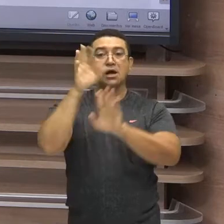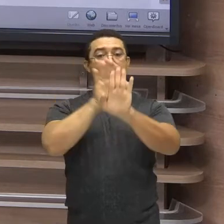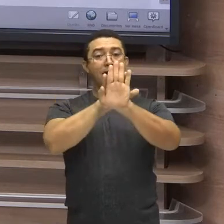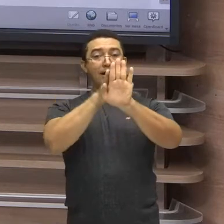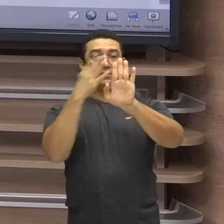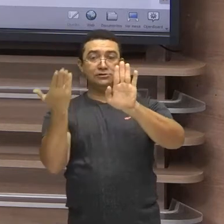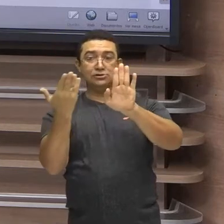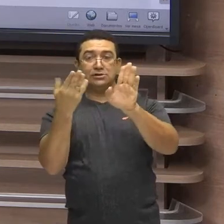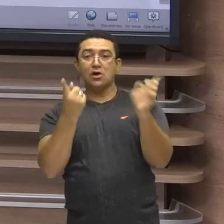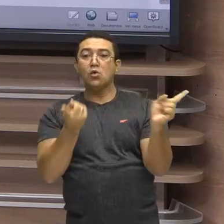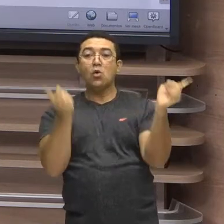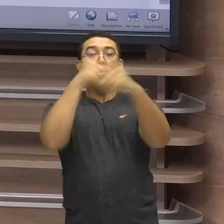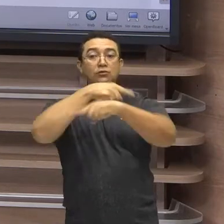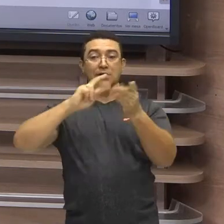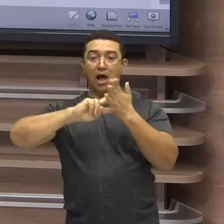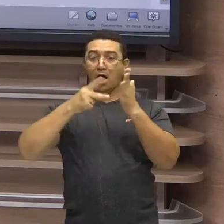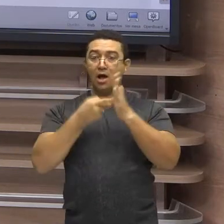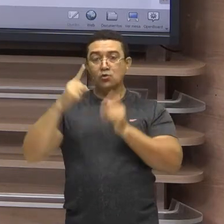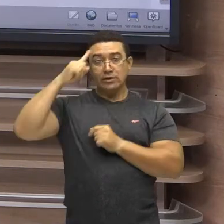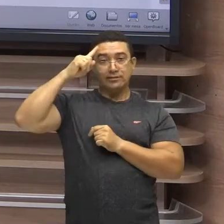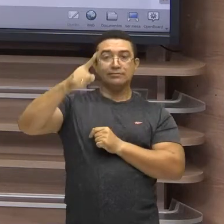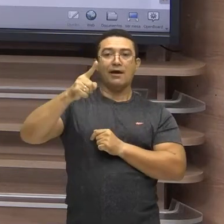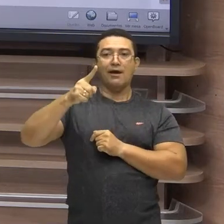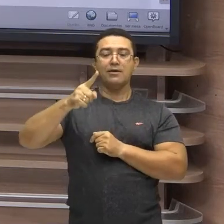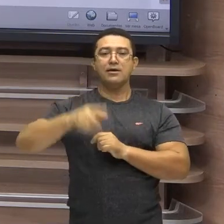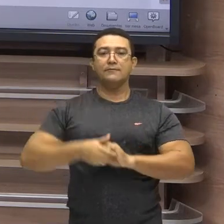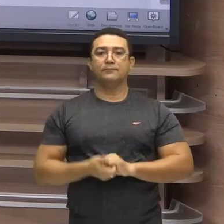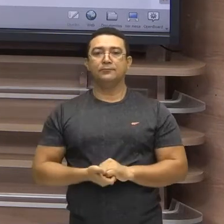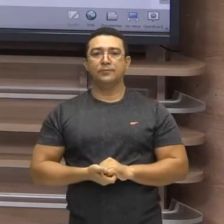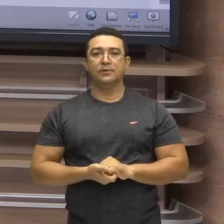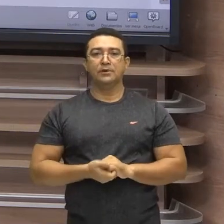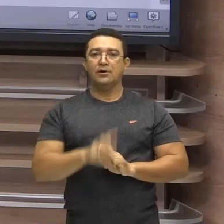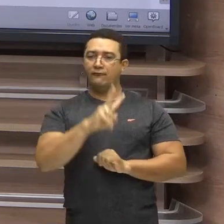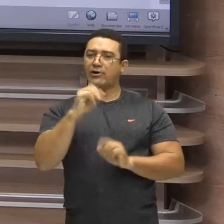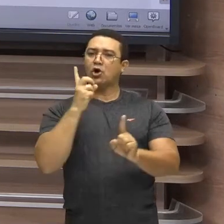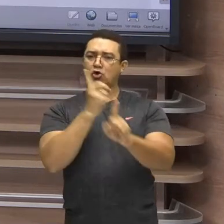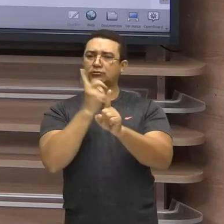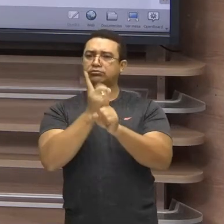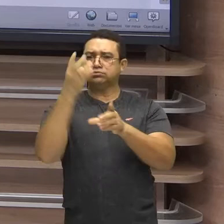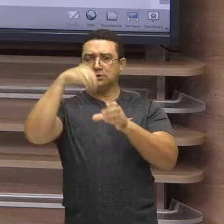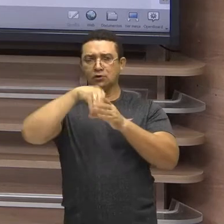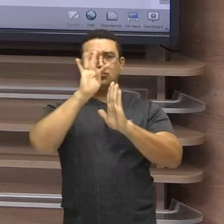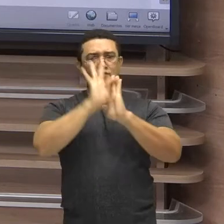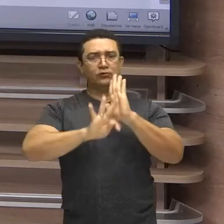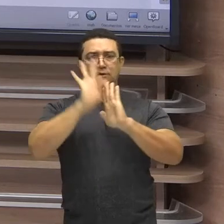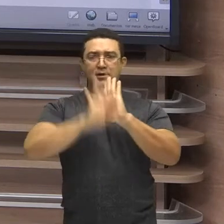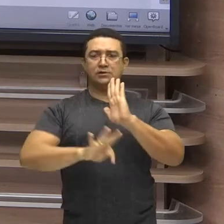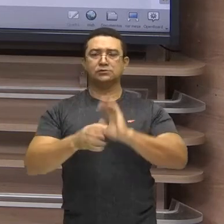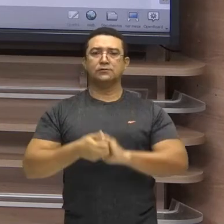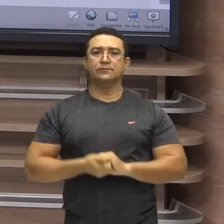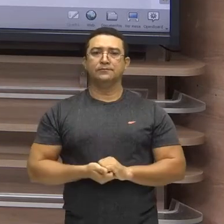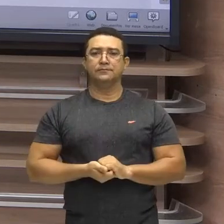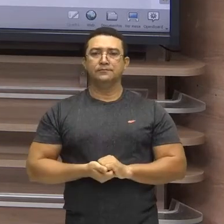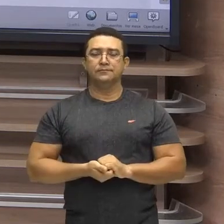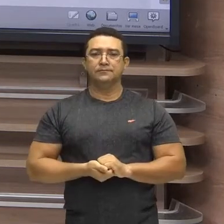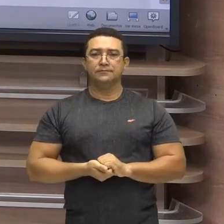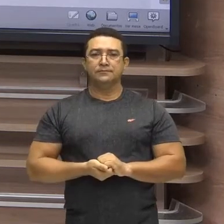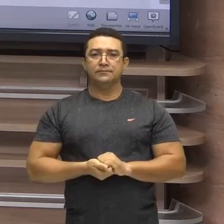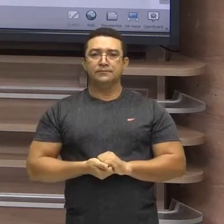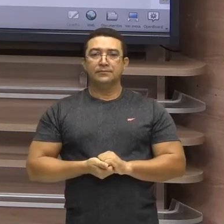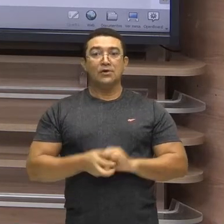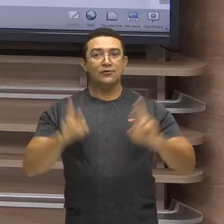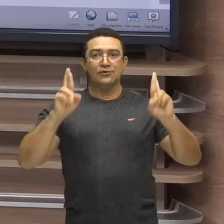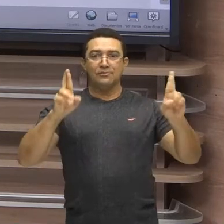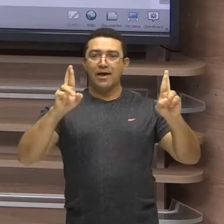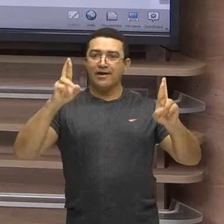a oposição de ideias que você vai encontrar lá no texto, né? Então, é isso aí. Espero